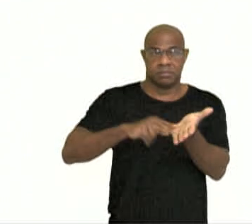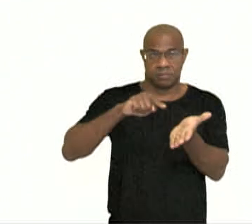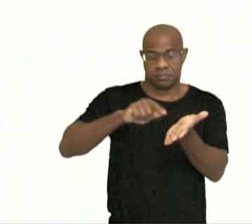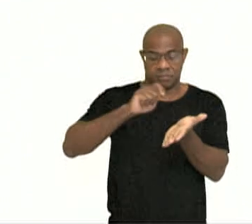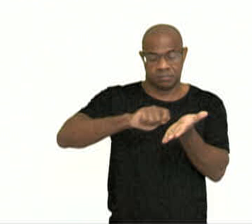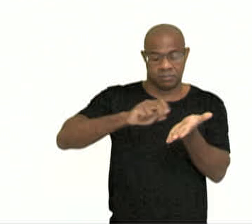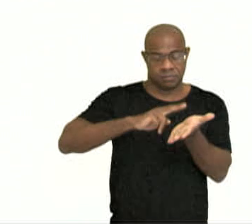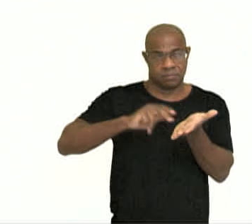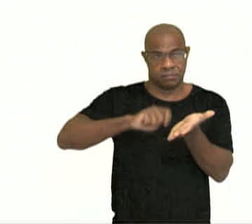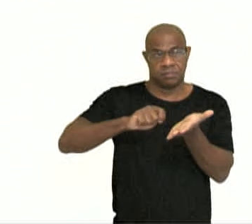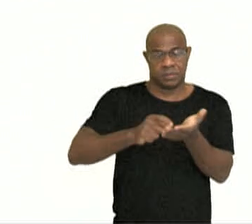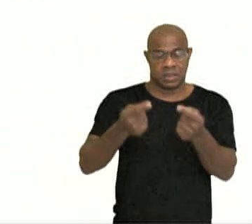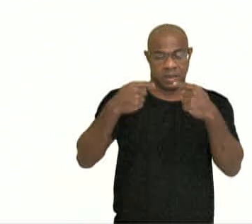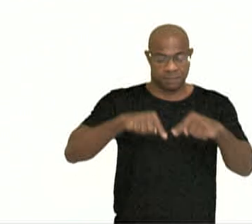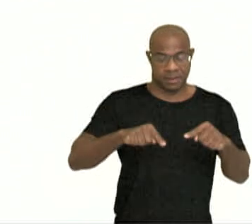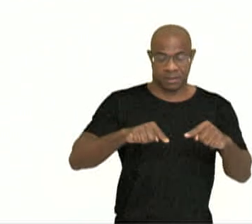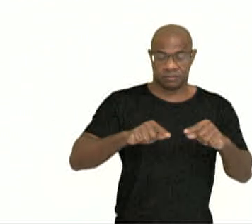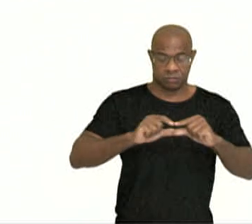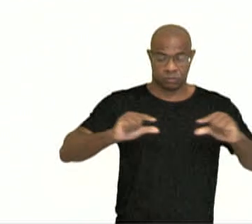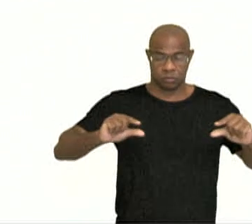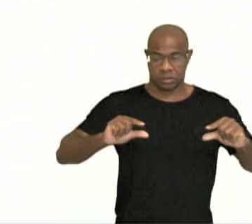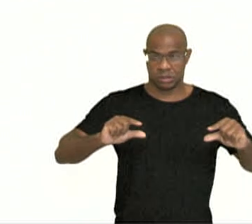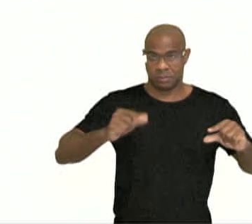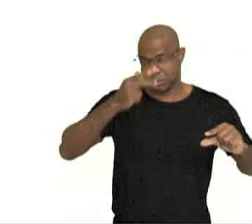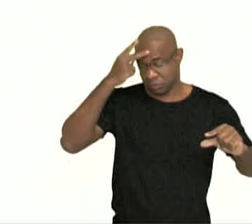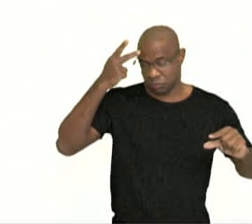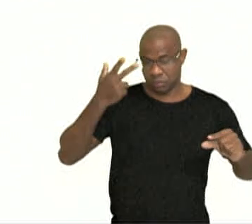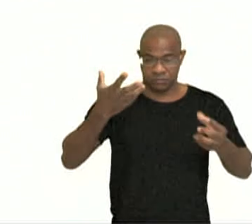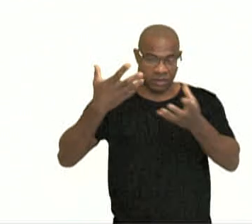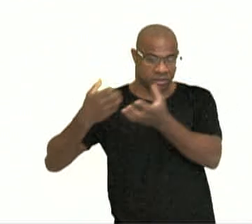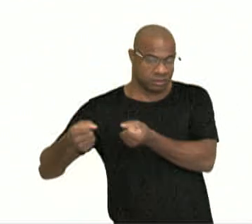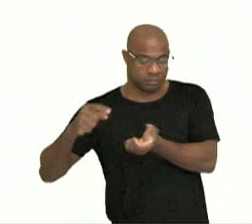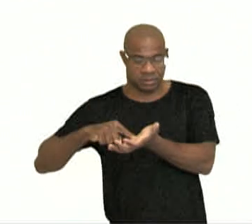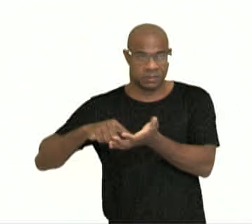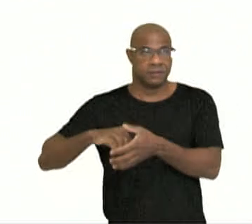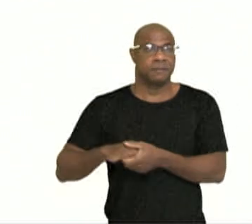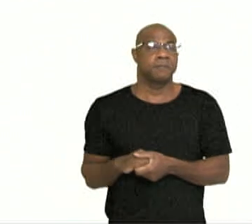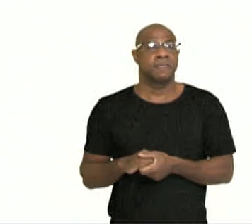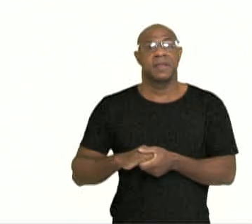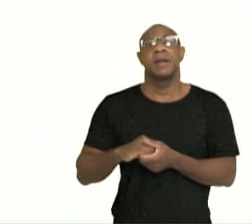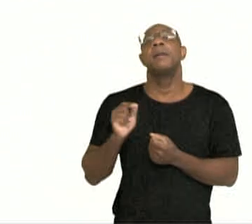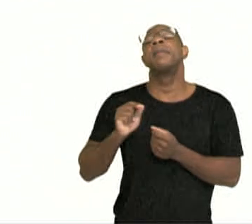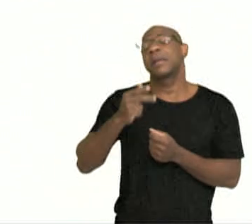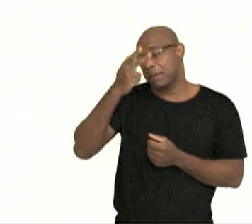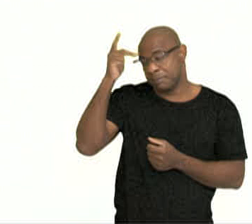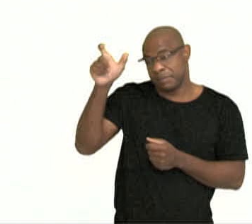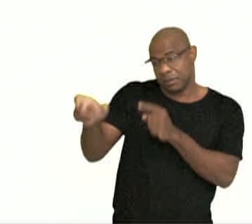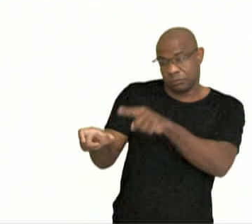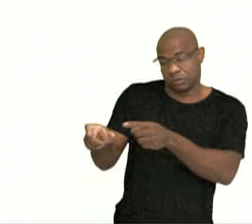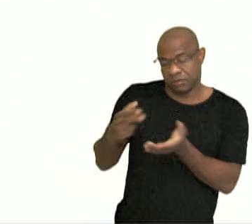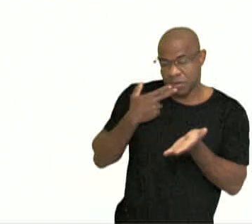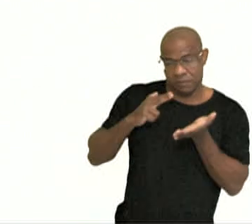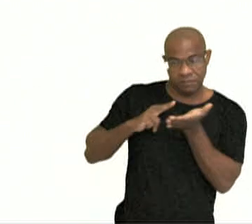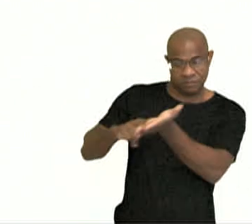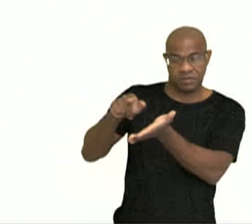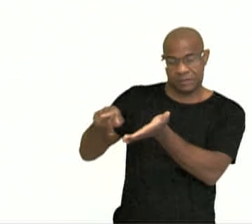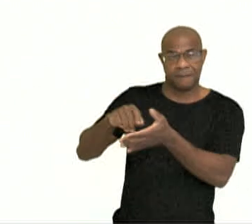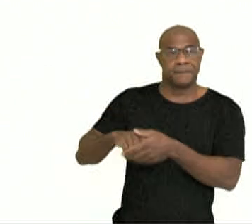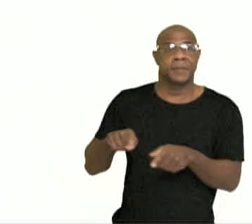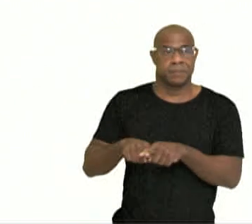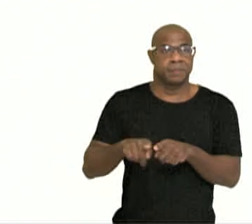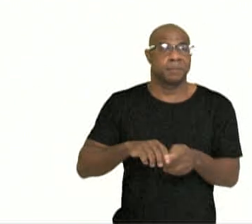logo abaixo do local e da data, né? O vocativo é justamente o nome para quem você se dirige, você invoca o